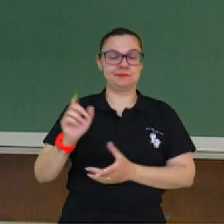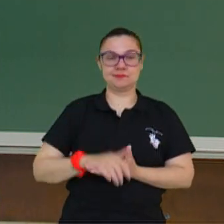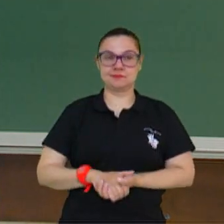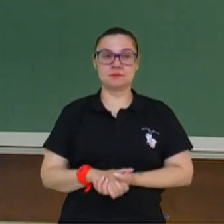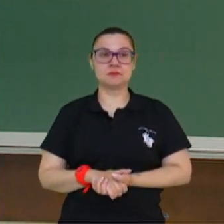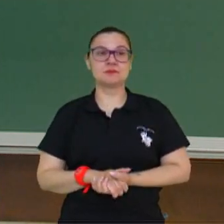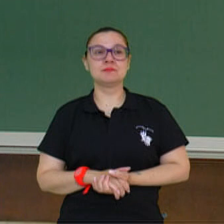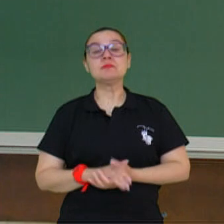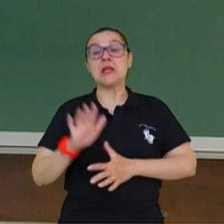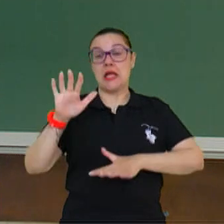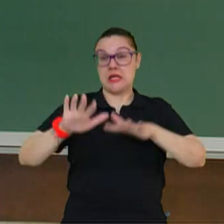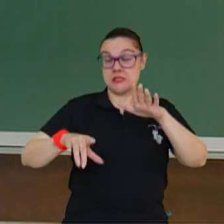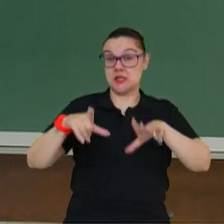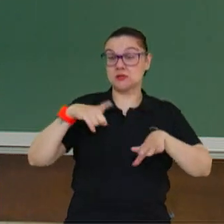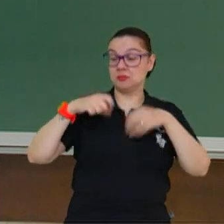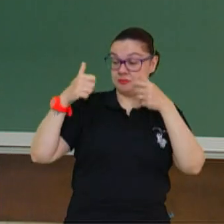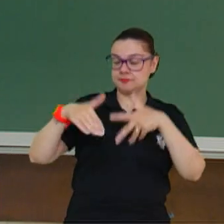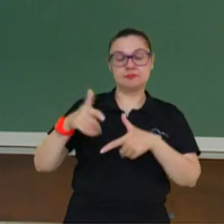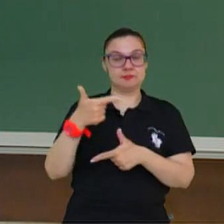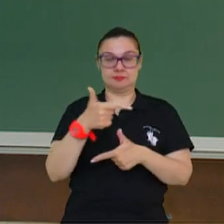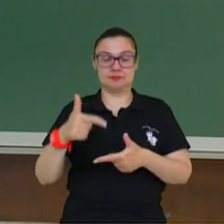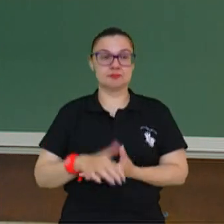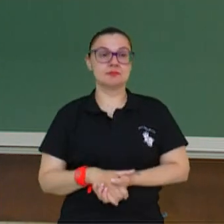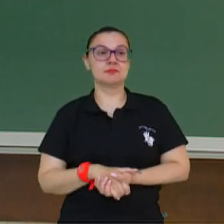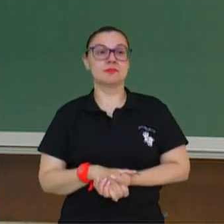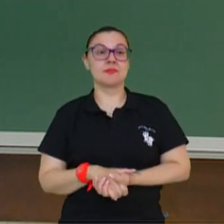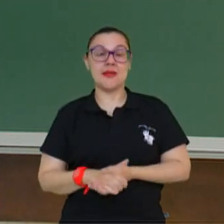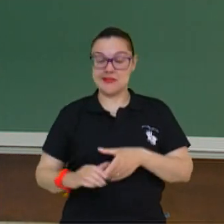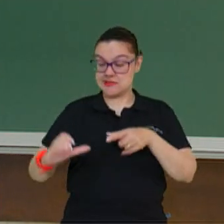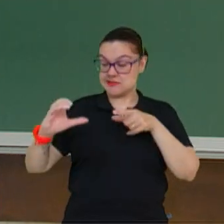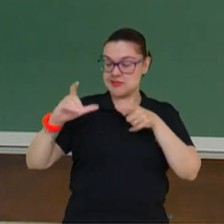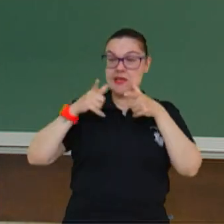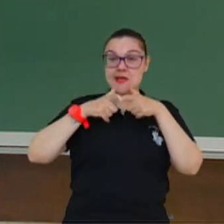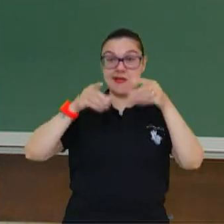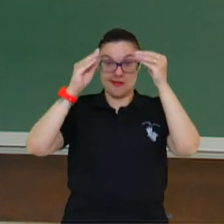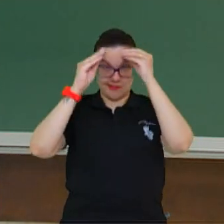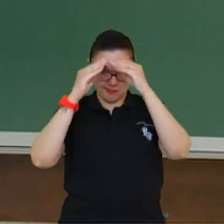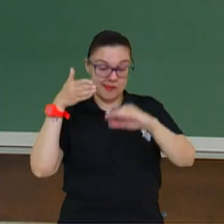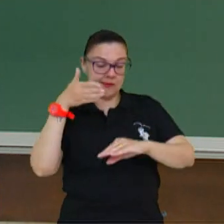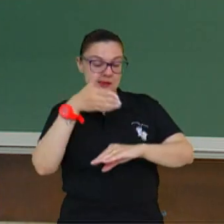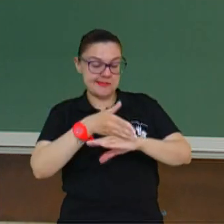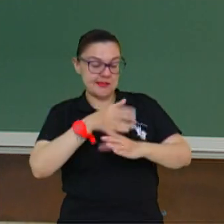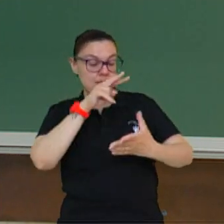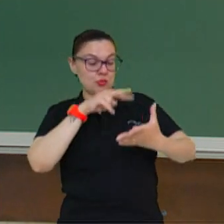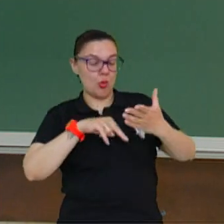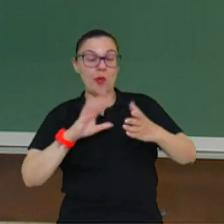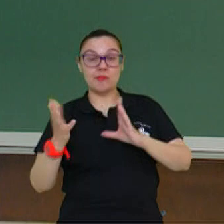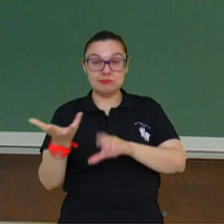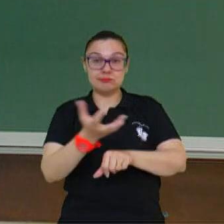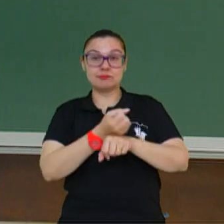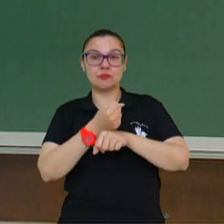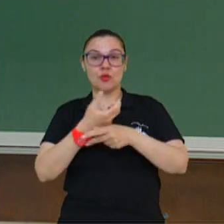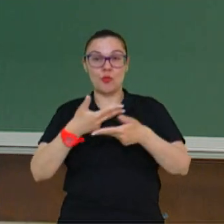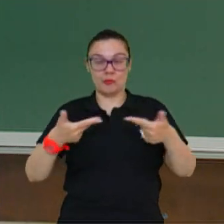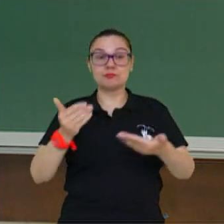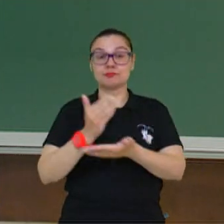muito isso lá. Muito embora tenhamos algumas, mas não. O emprego de linguagem acessível ao leitor é abordagem de fatos